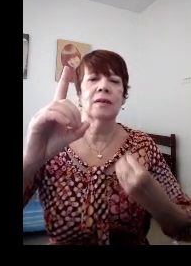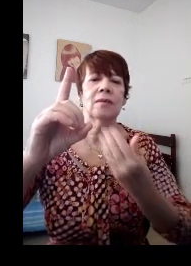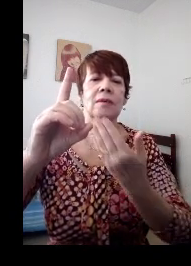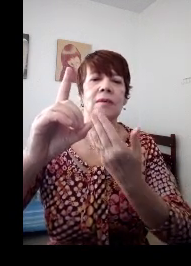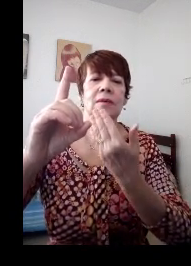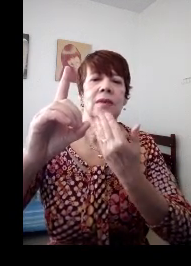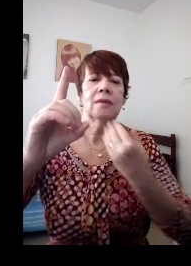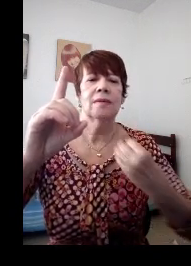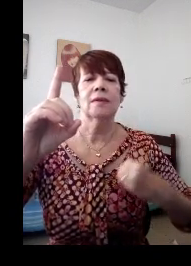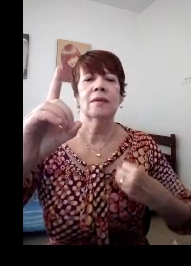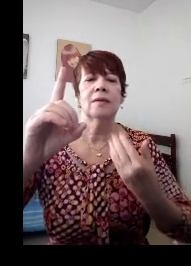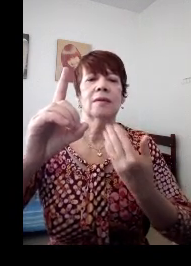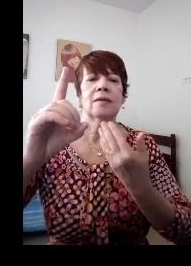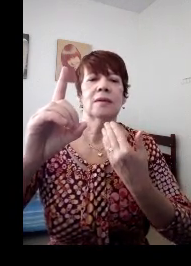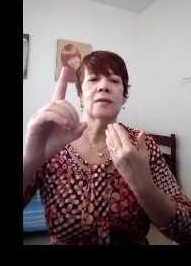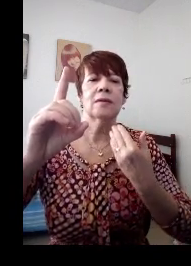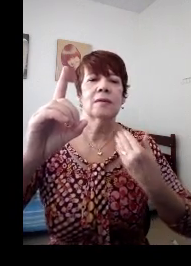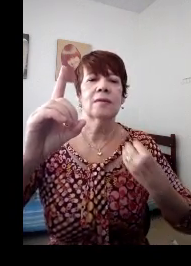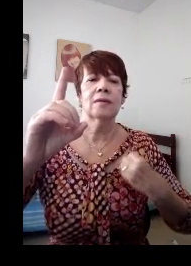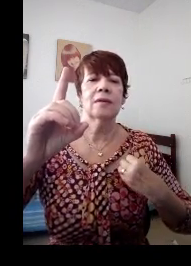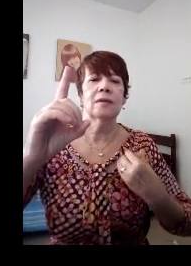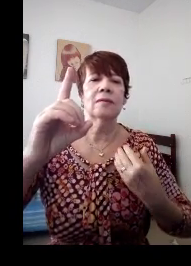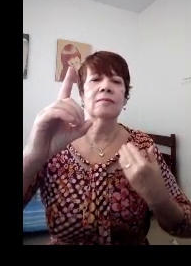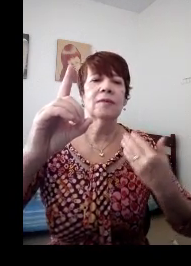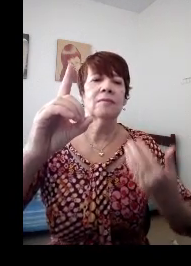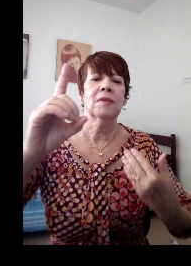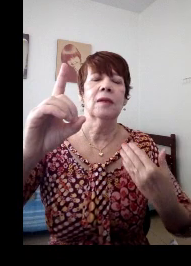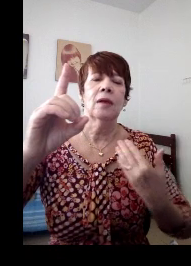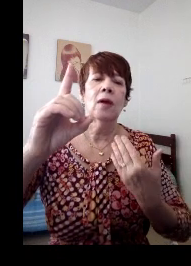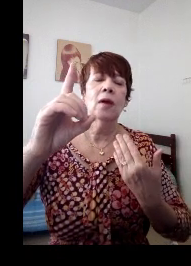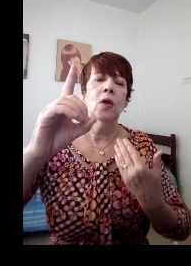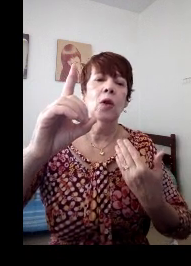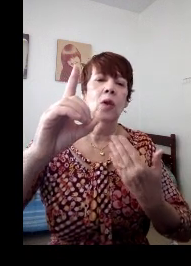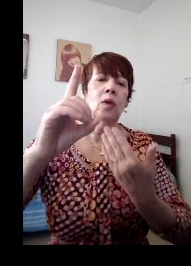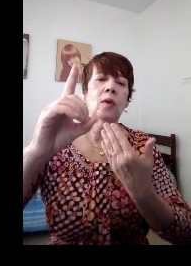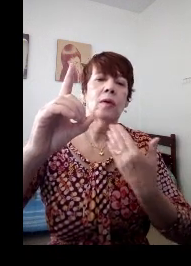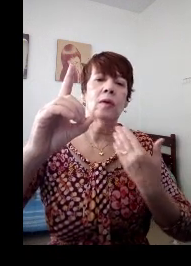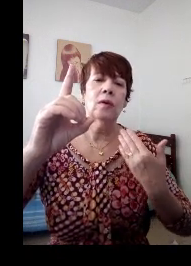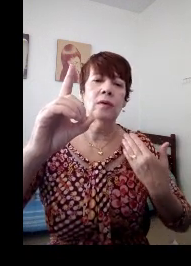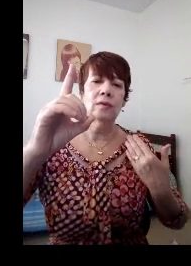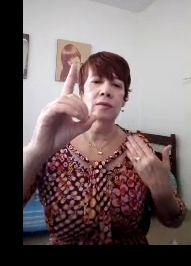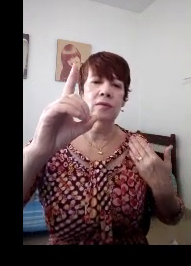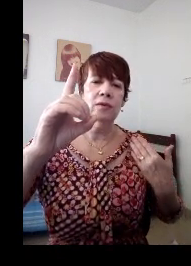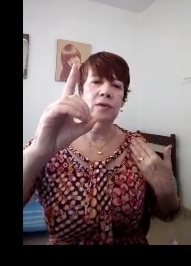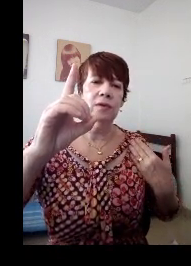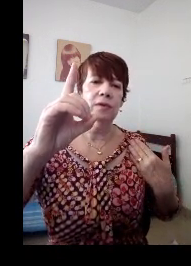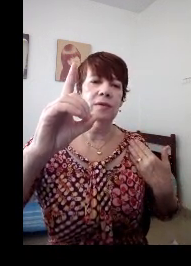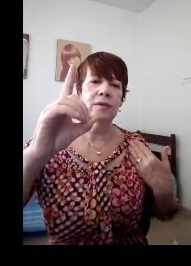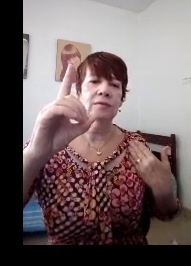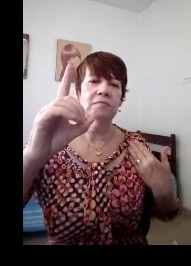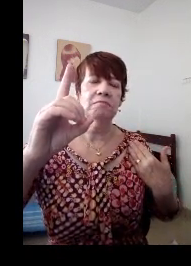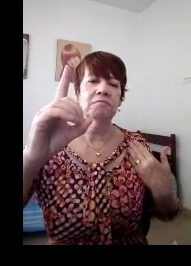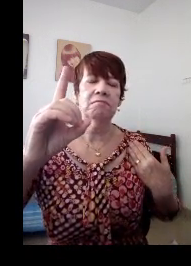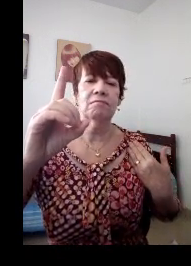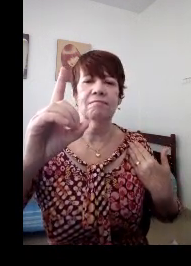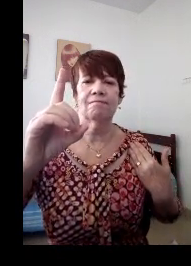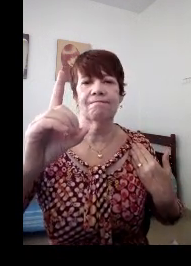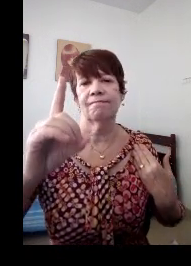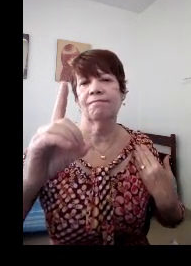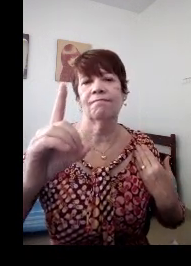afastando, vai pecando, pecando, pecando. Quando percebe, está longe de